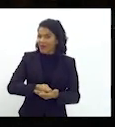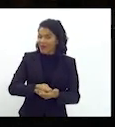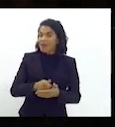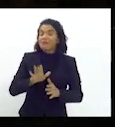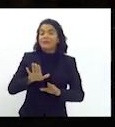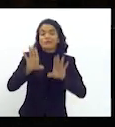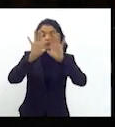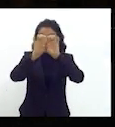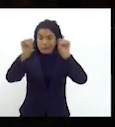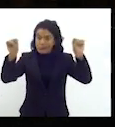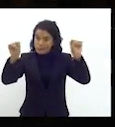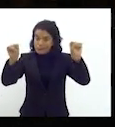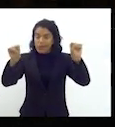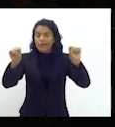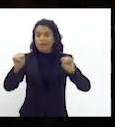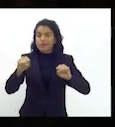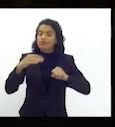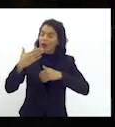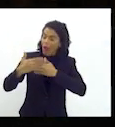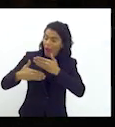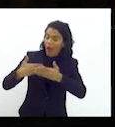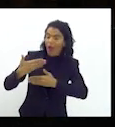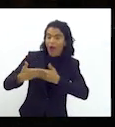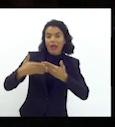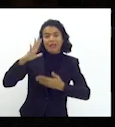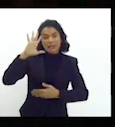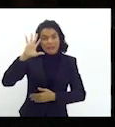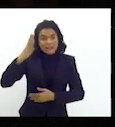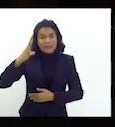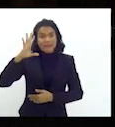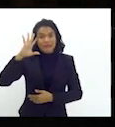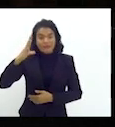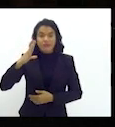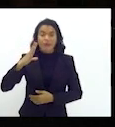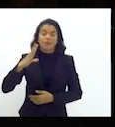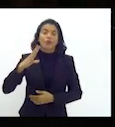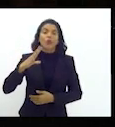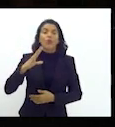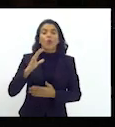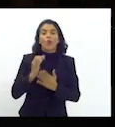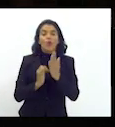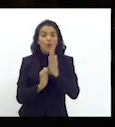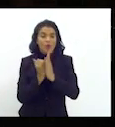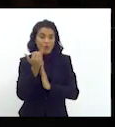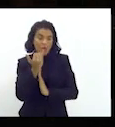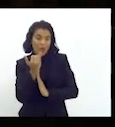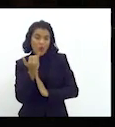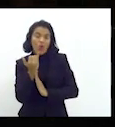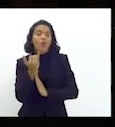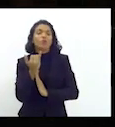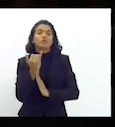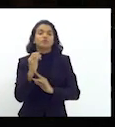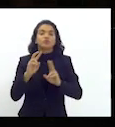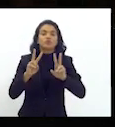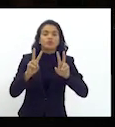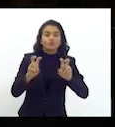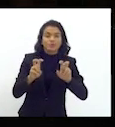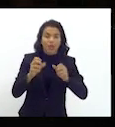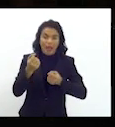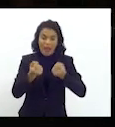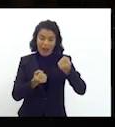o Supremo vinha decidindo que o imposto sobre propriedade de veículos automotores